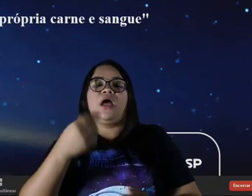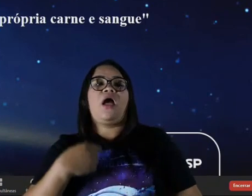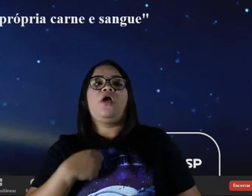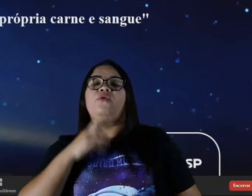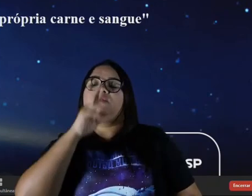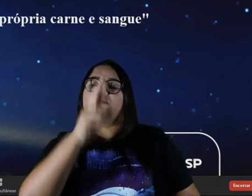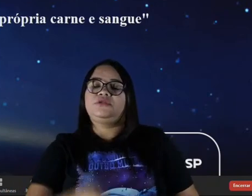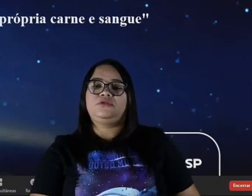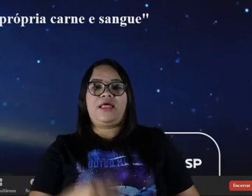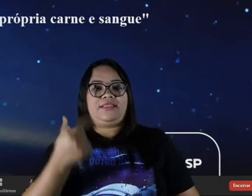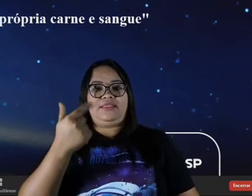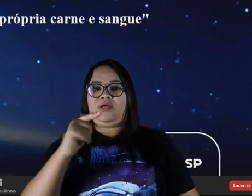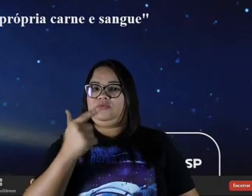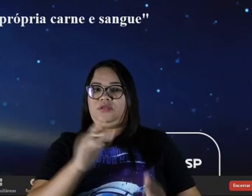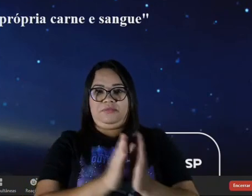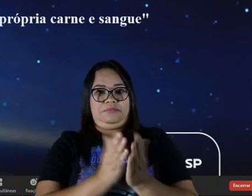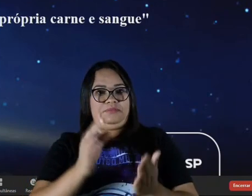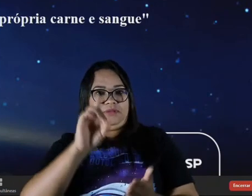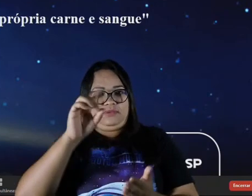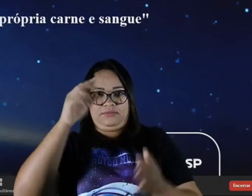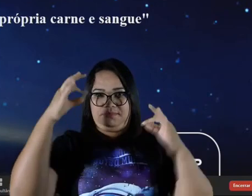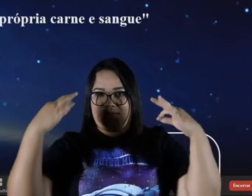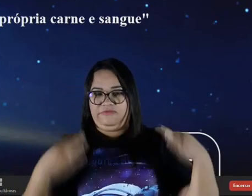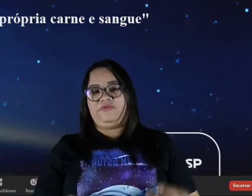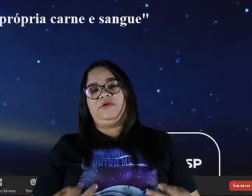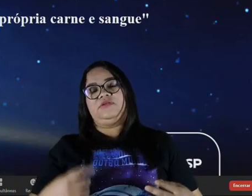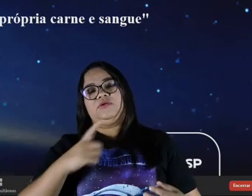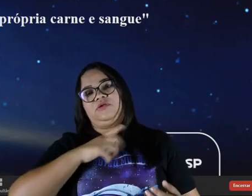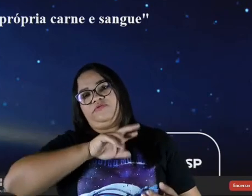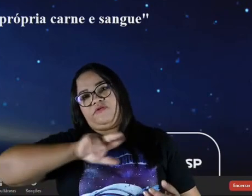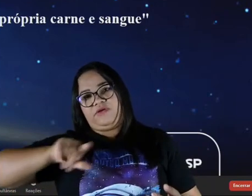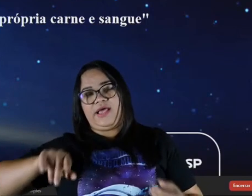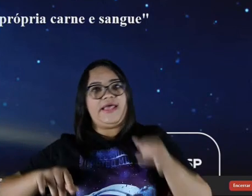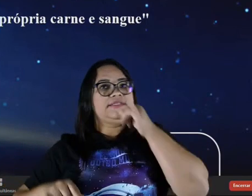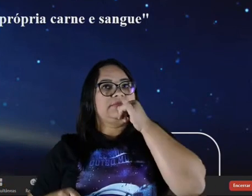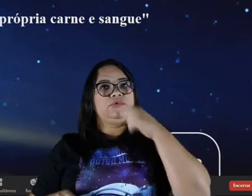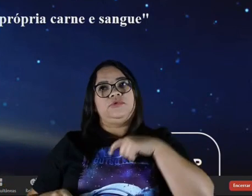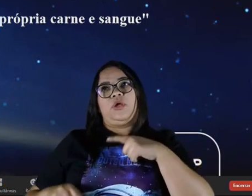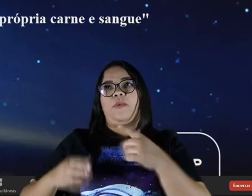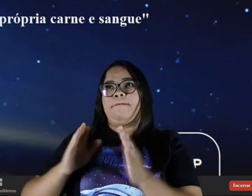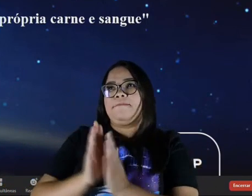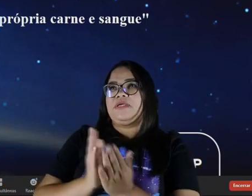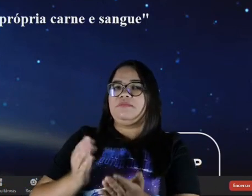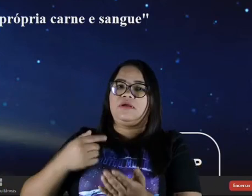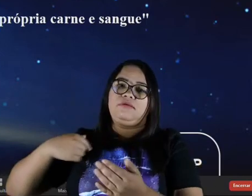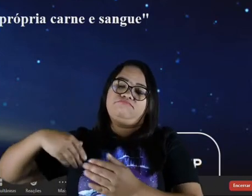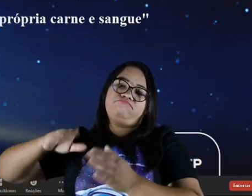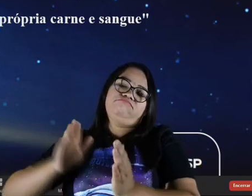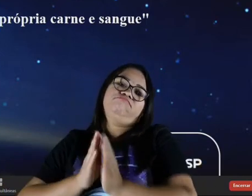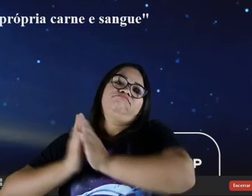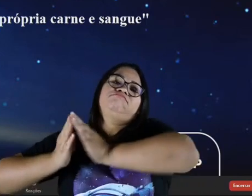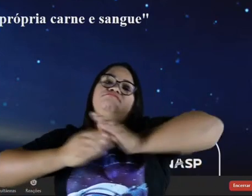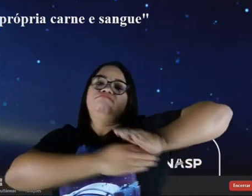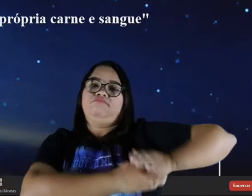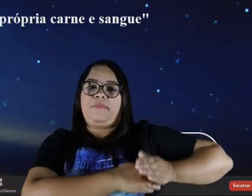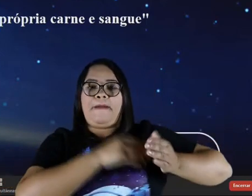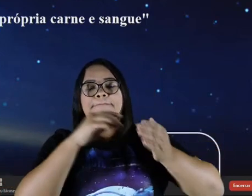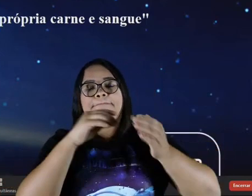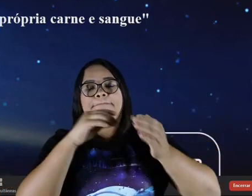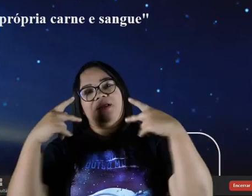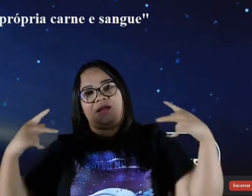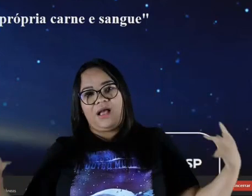Bíblia perfeita, trabalhe com várias. Eu tenho a minha Bíblia que eu levo para a igreja para pregar, eu gosto muito da Nova